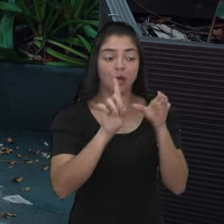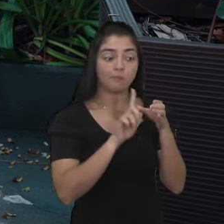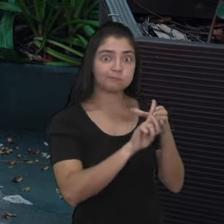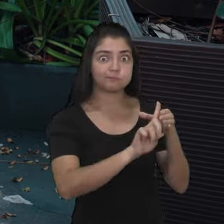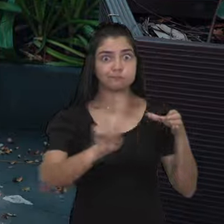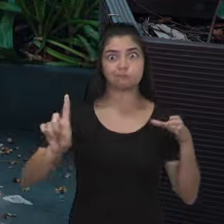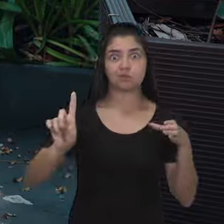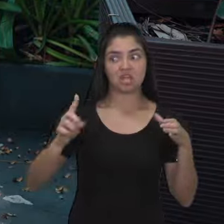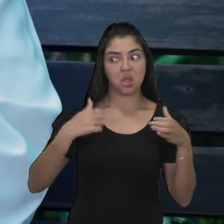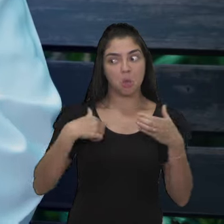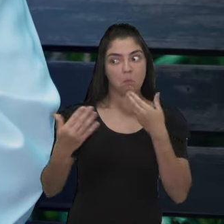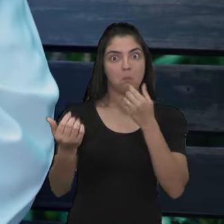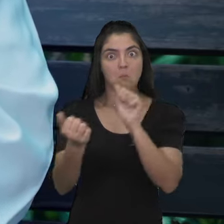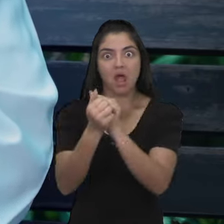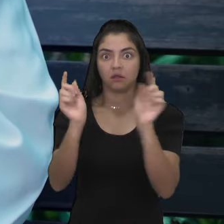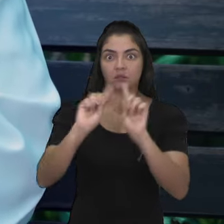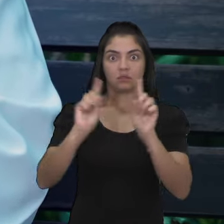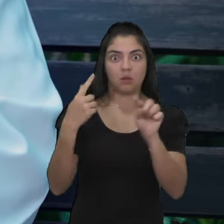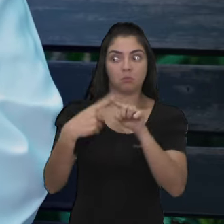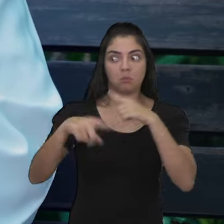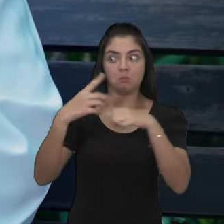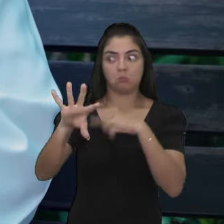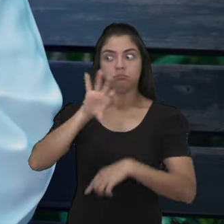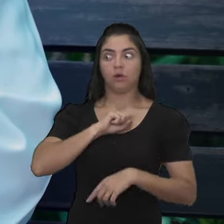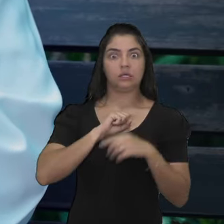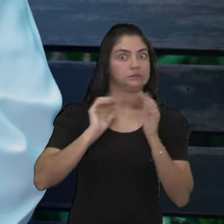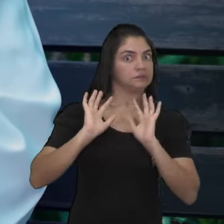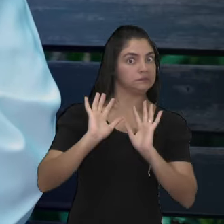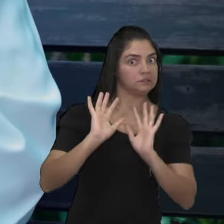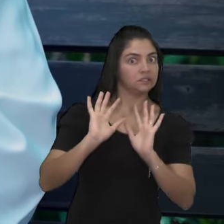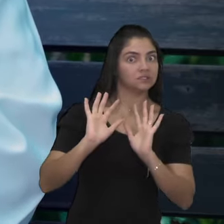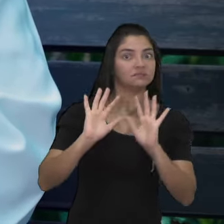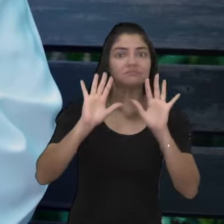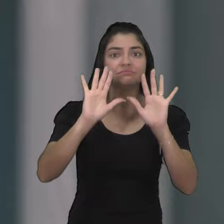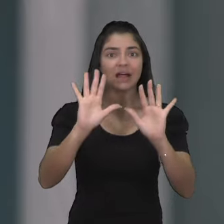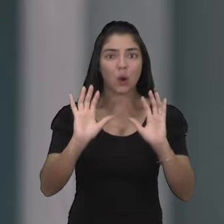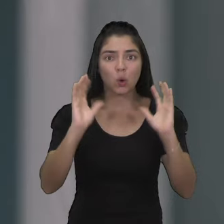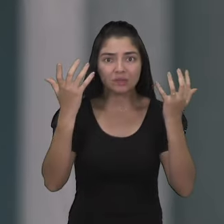afastados da sociedade. Isso não existe mais hoje, principalmente porque uma vez introduzida a medicação, o tratamento